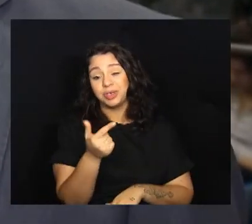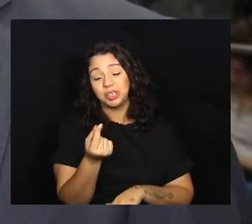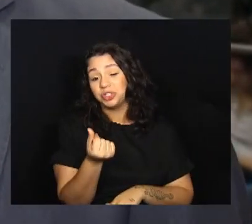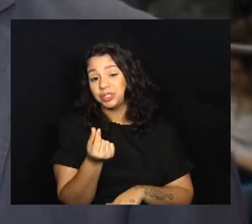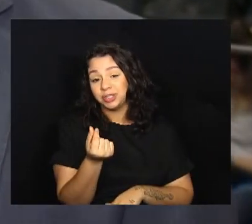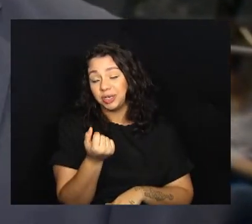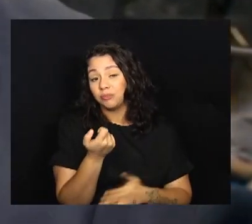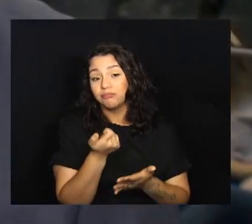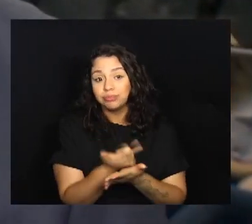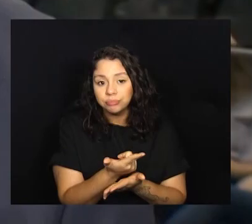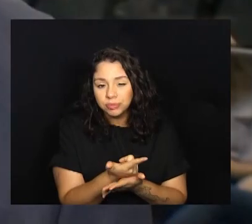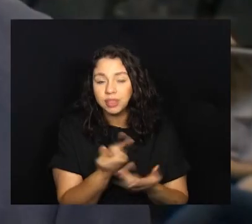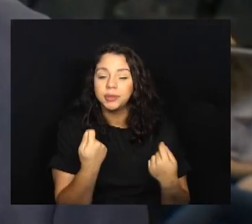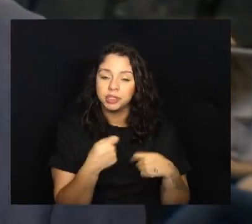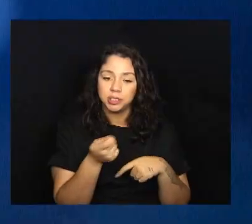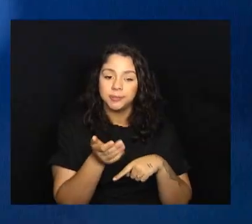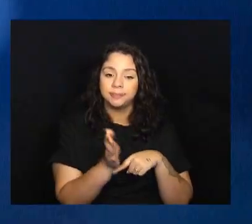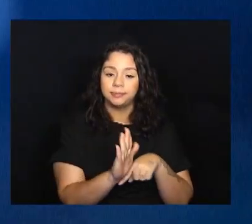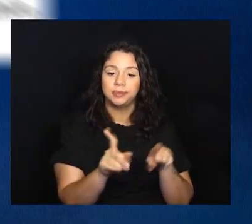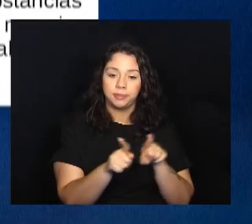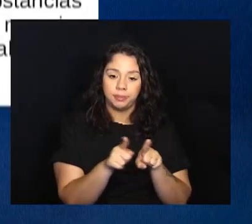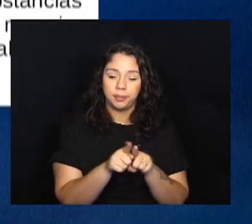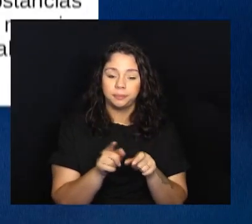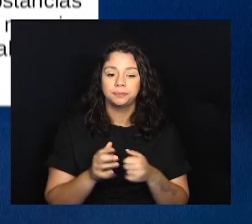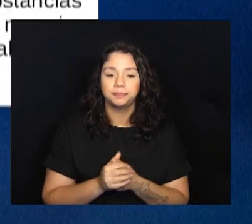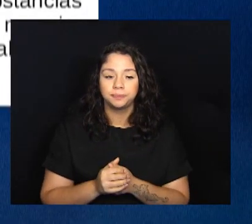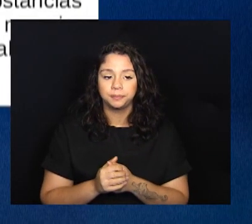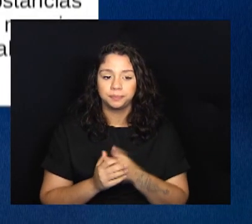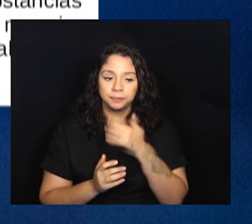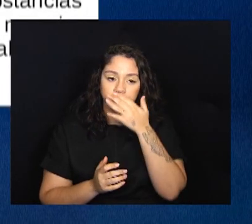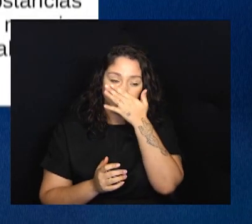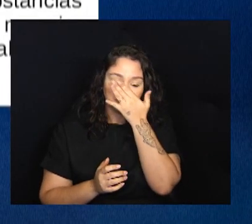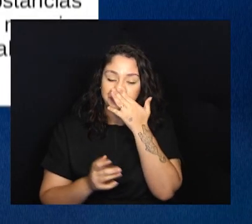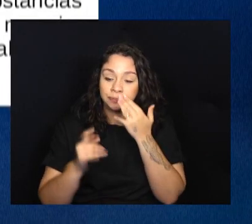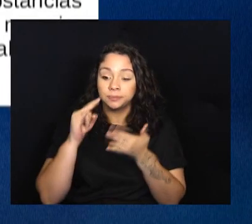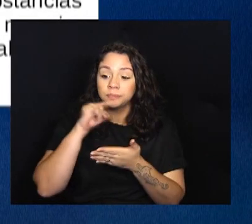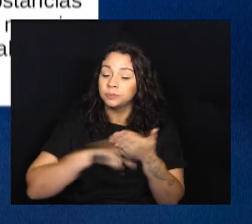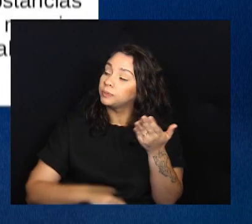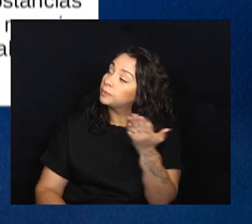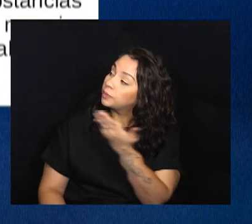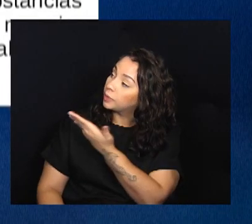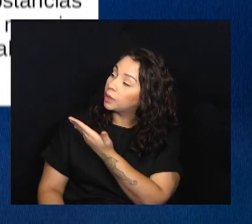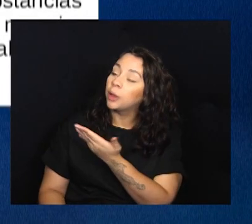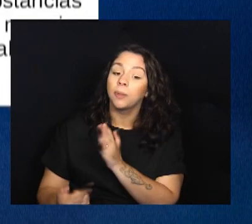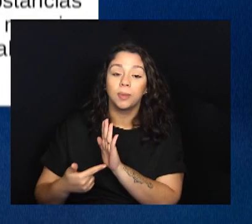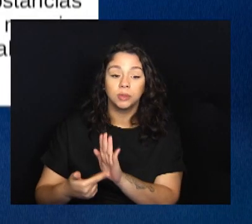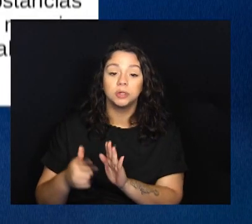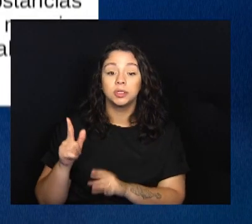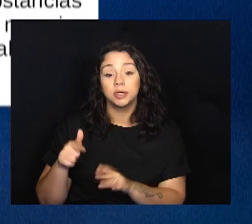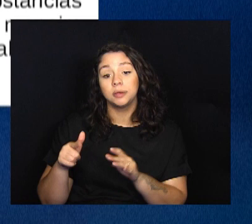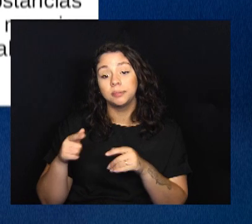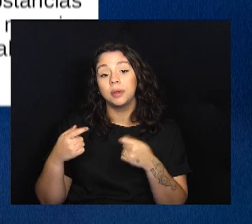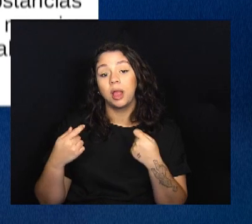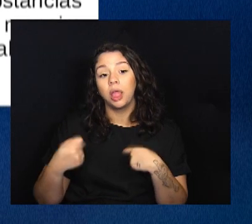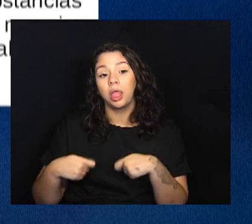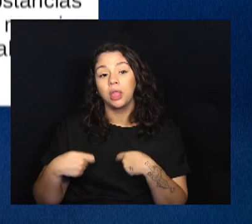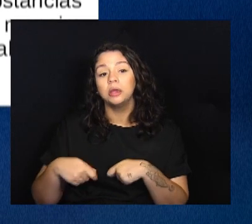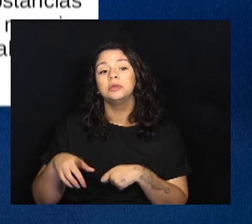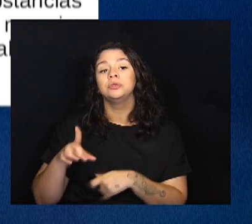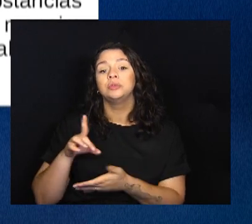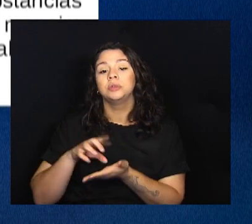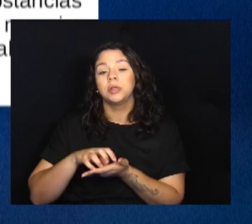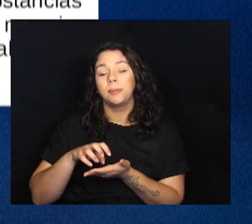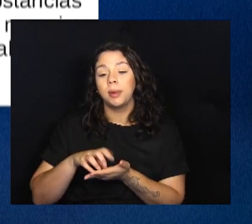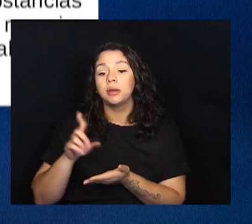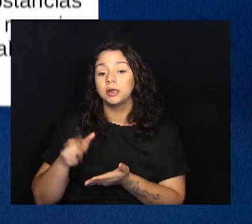e precisa também ser beneficiado de alguma forma. O documento estabelece que caberá ao DPBEA ter a farmácia veterinária solidária